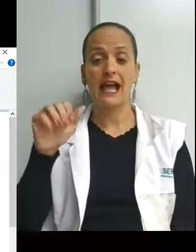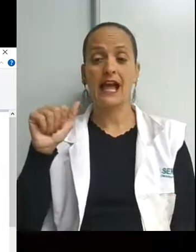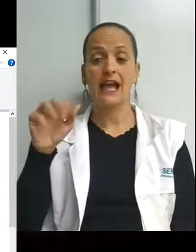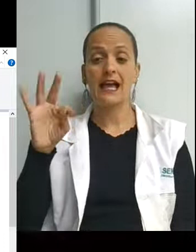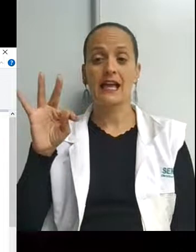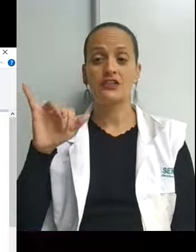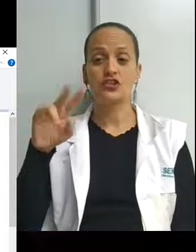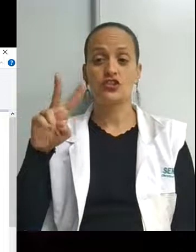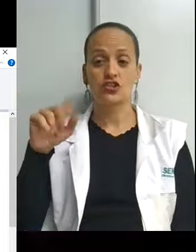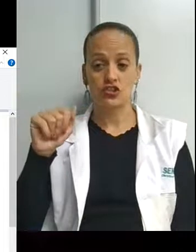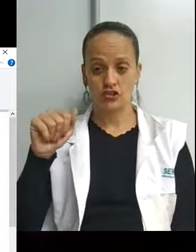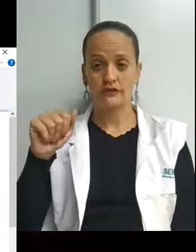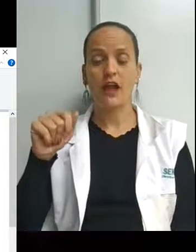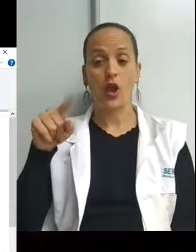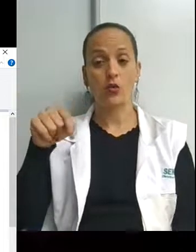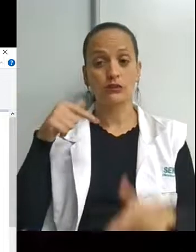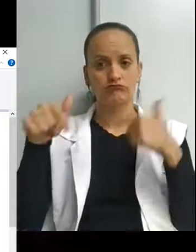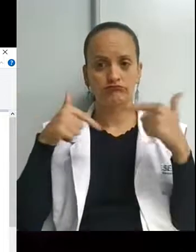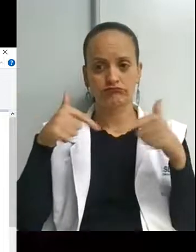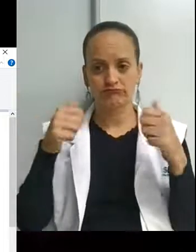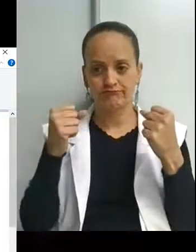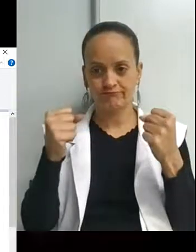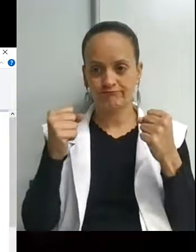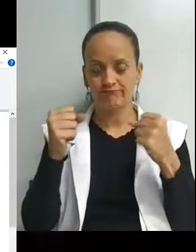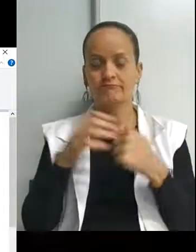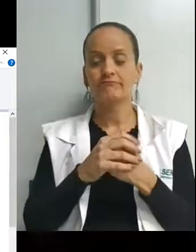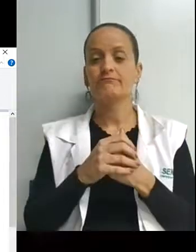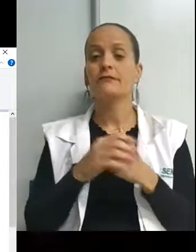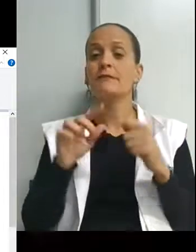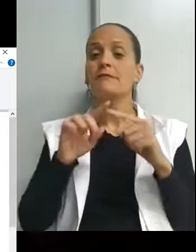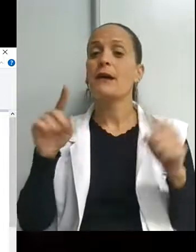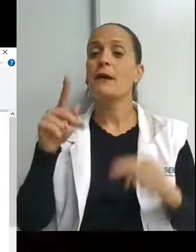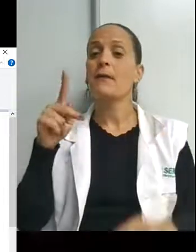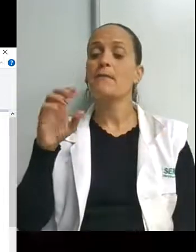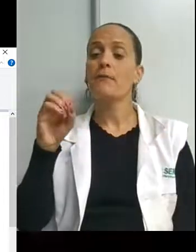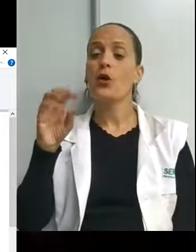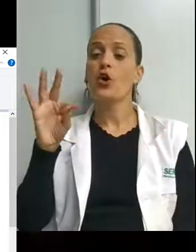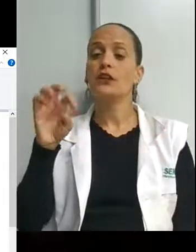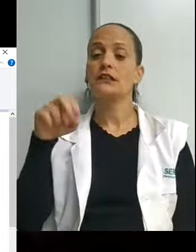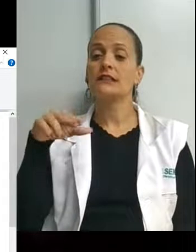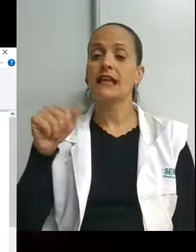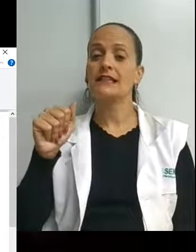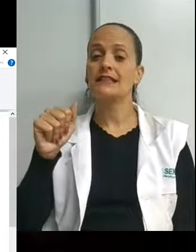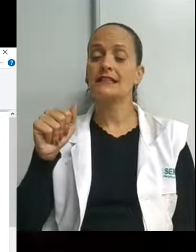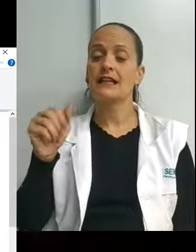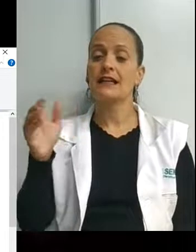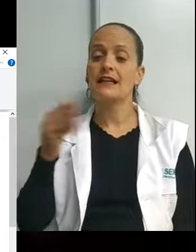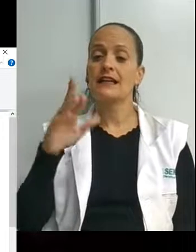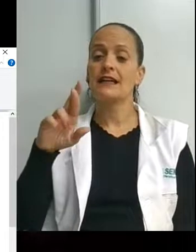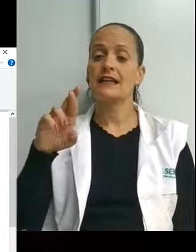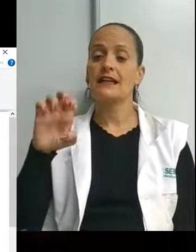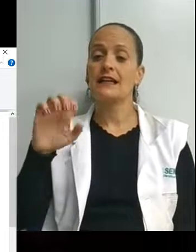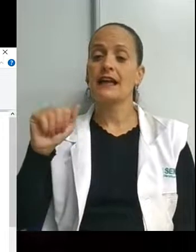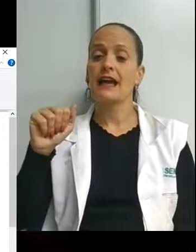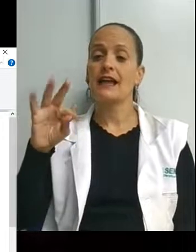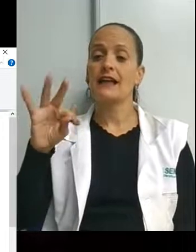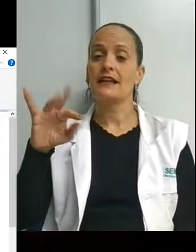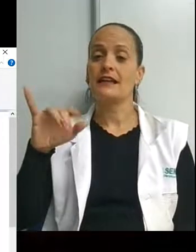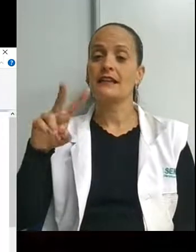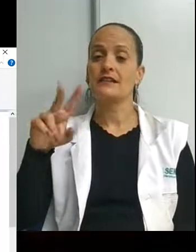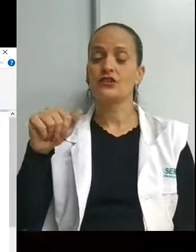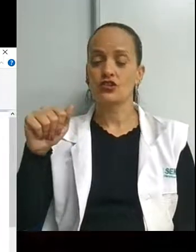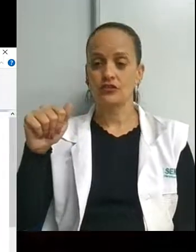produz trabalho, né? A potência reativa, que a gente chama, é esse aqui, ó, é o VAR, né? Essa